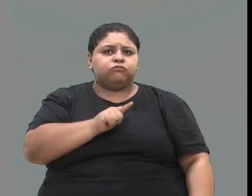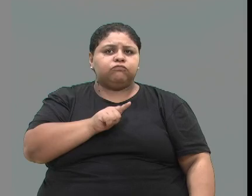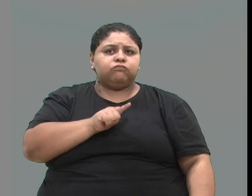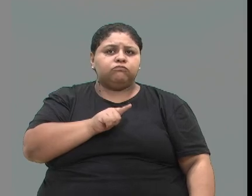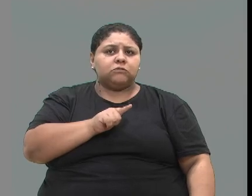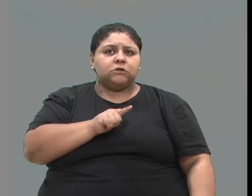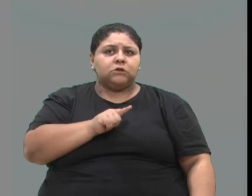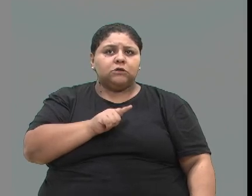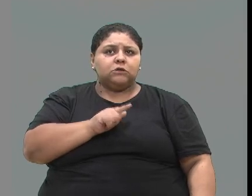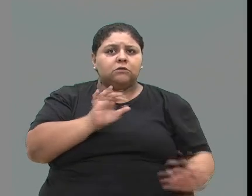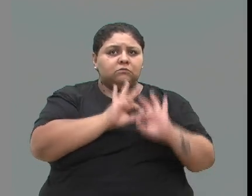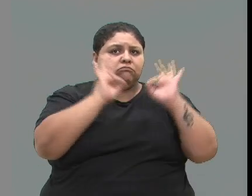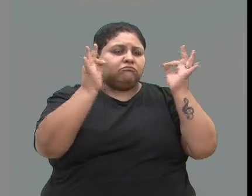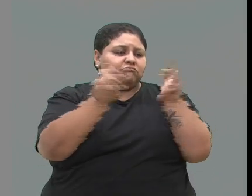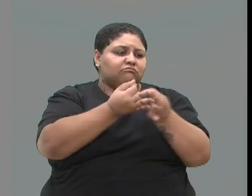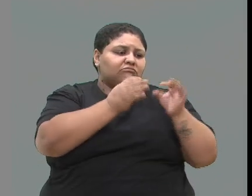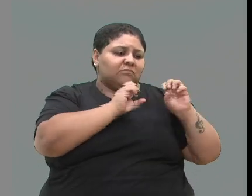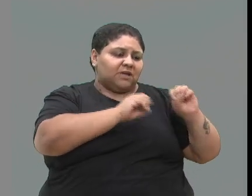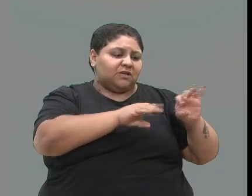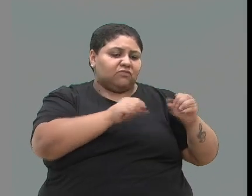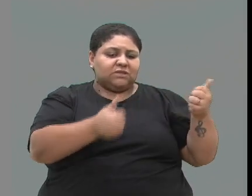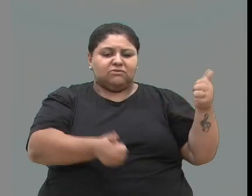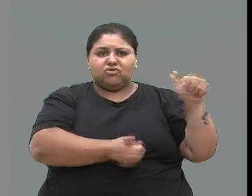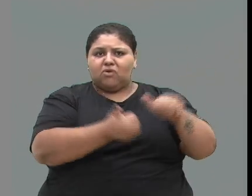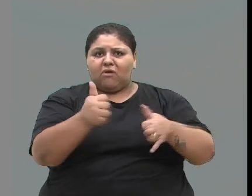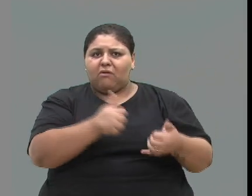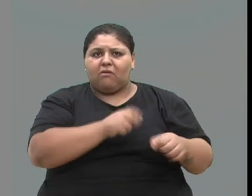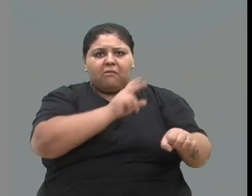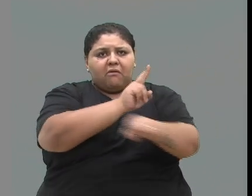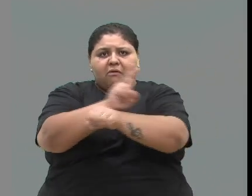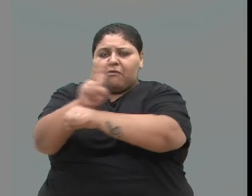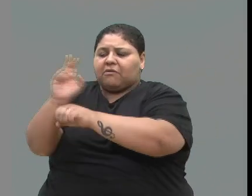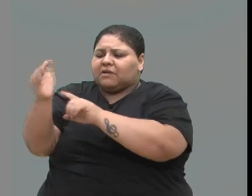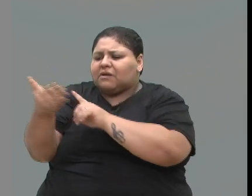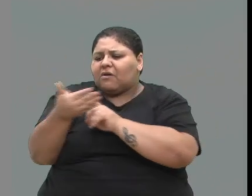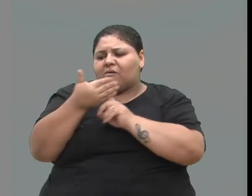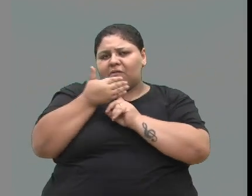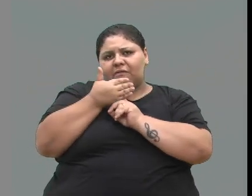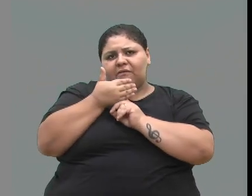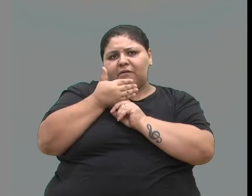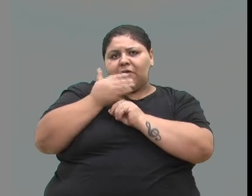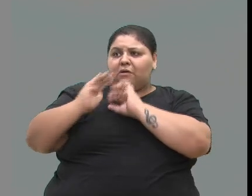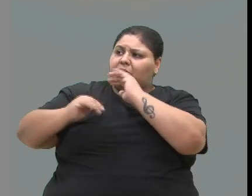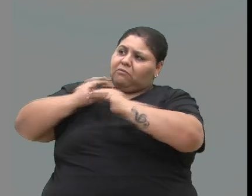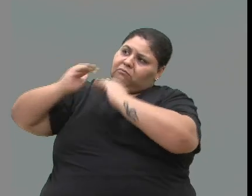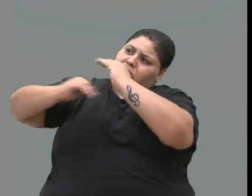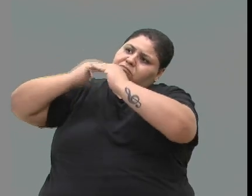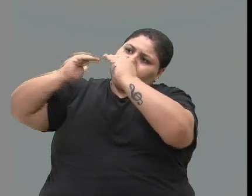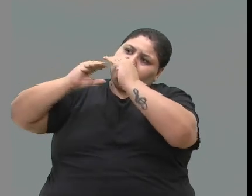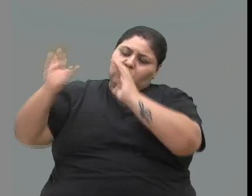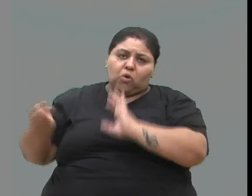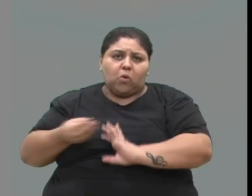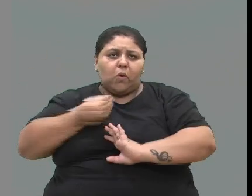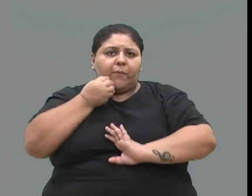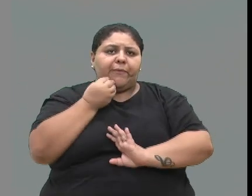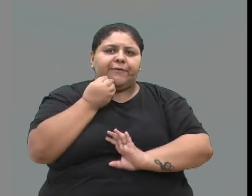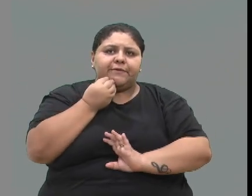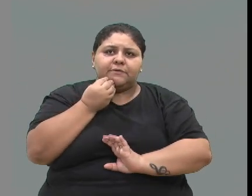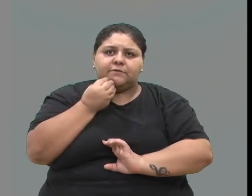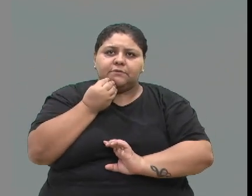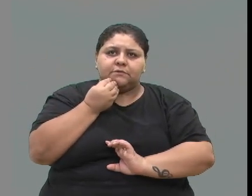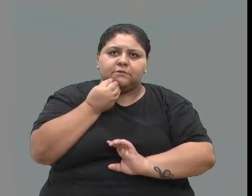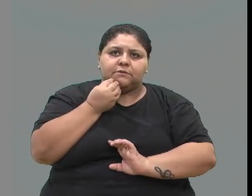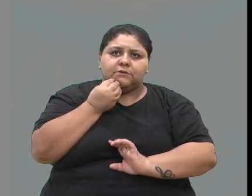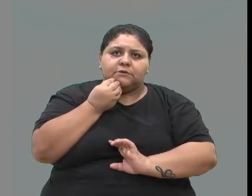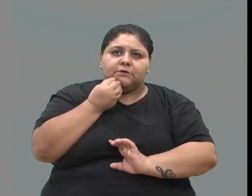os seus uma educação de qualidade, um cuidado acolhedor, um desenvolvimento com oportunidades e uma